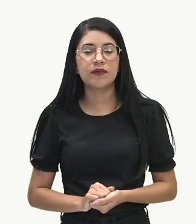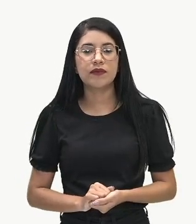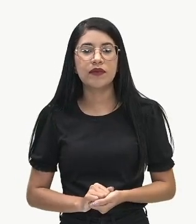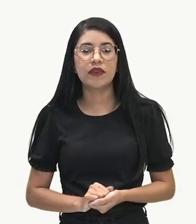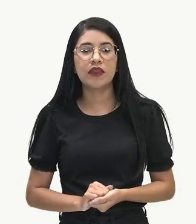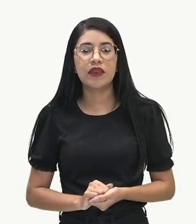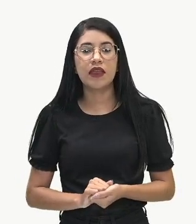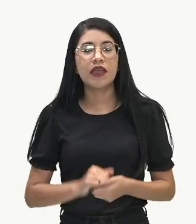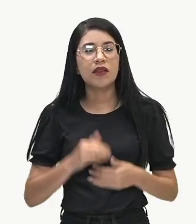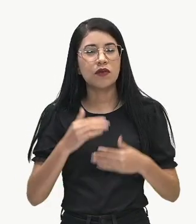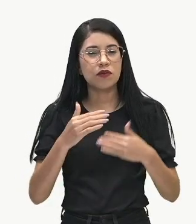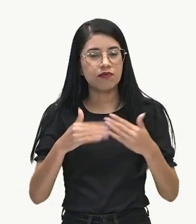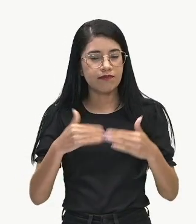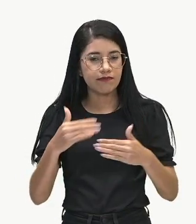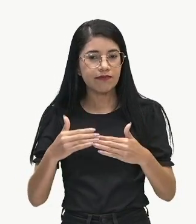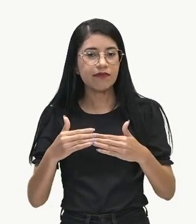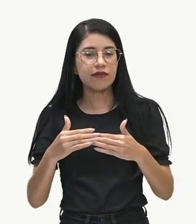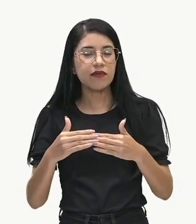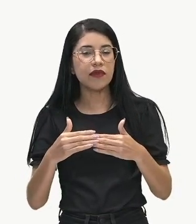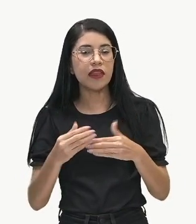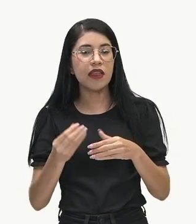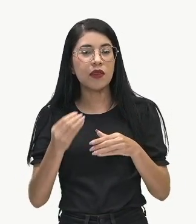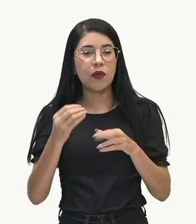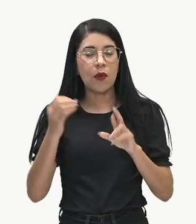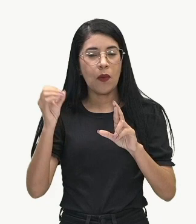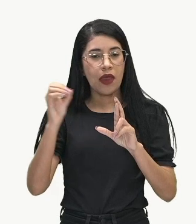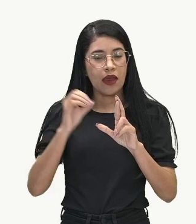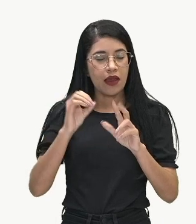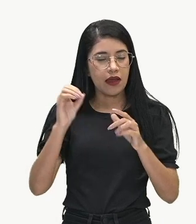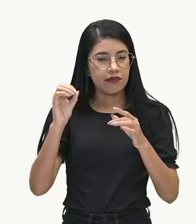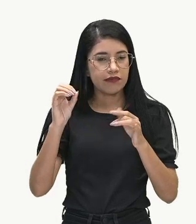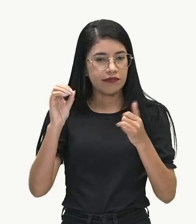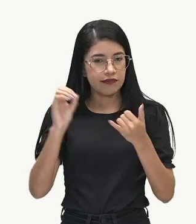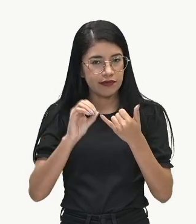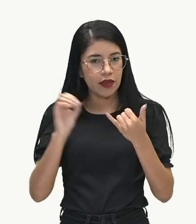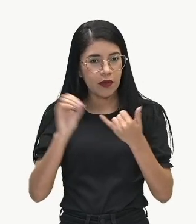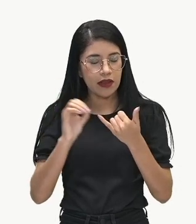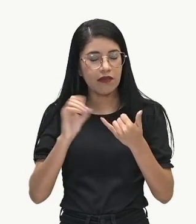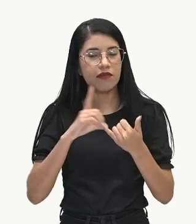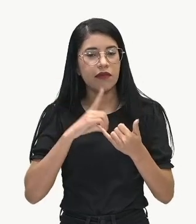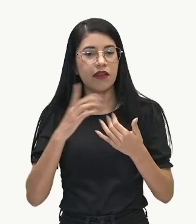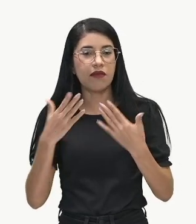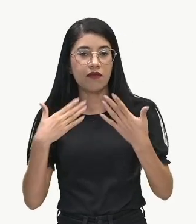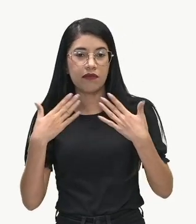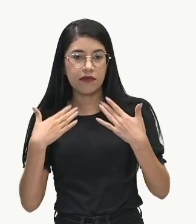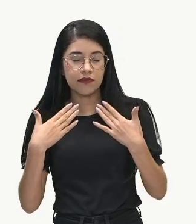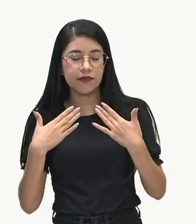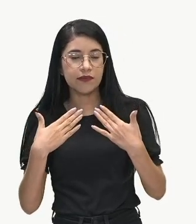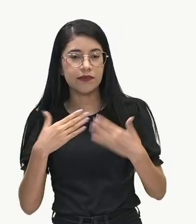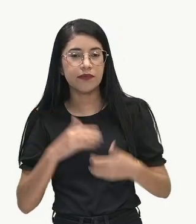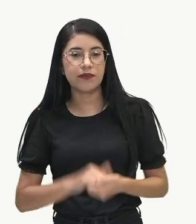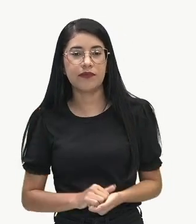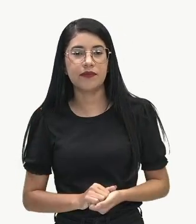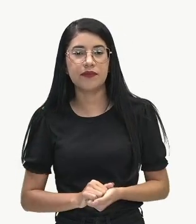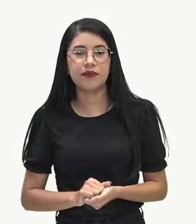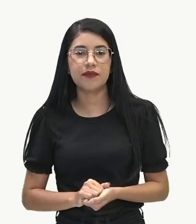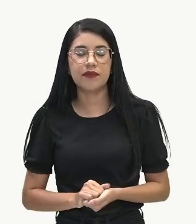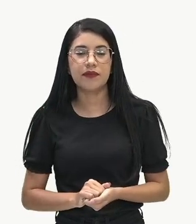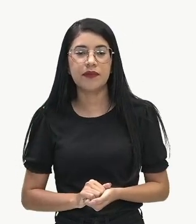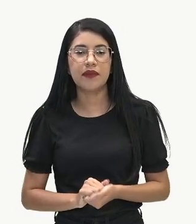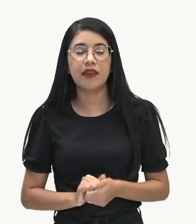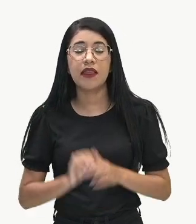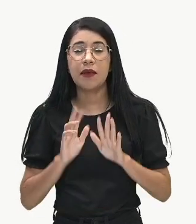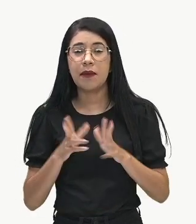nós temos aqui o calor, em um processo endotérmico nós temos o calor aqui no reagente. Note